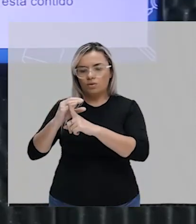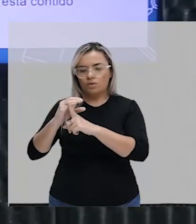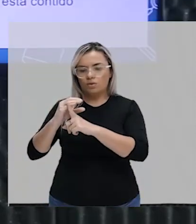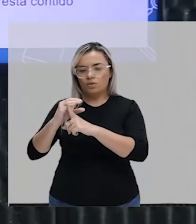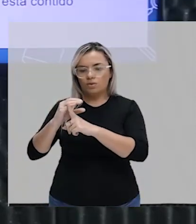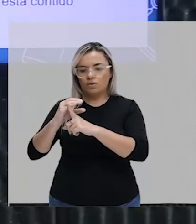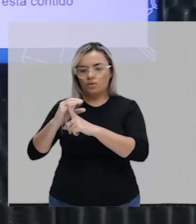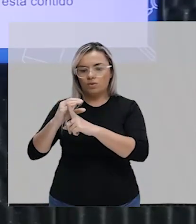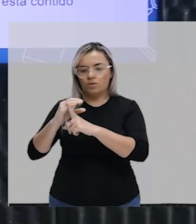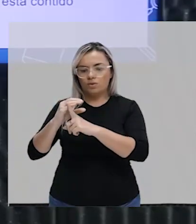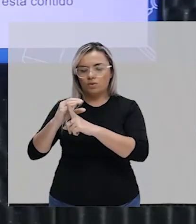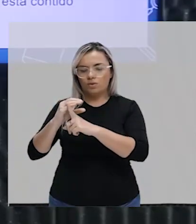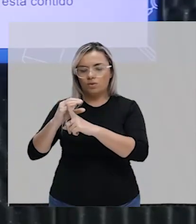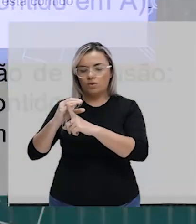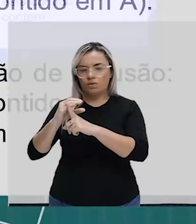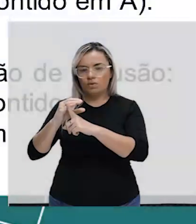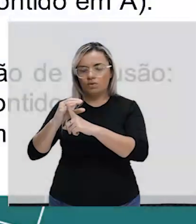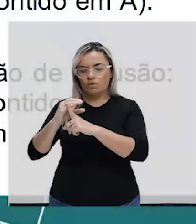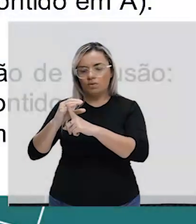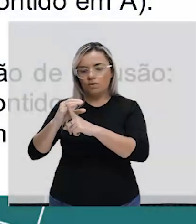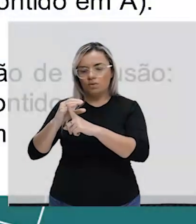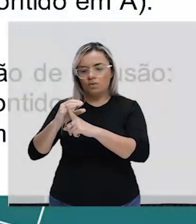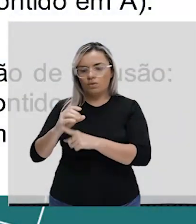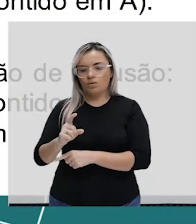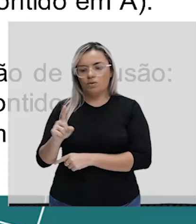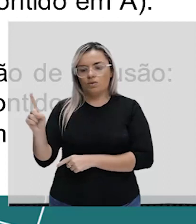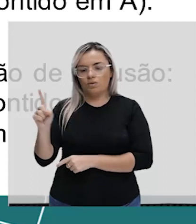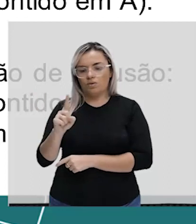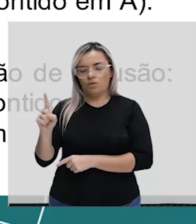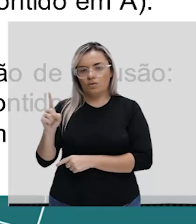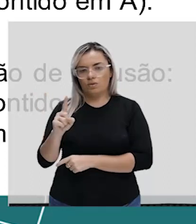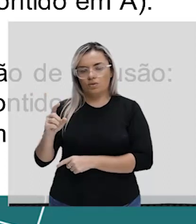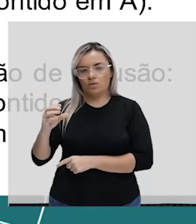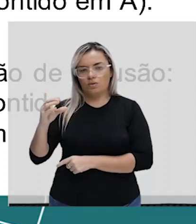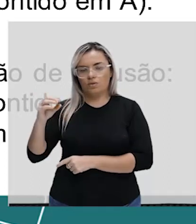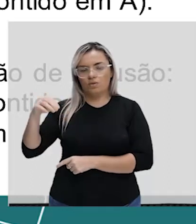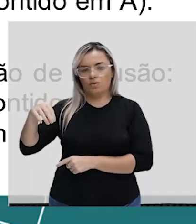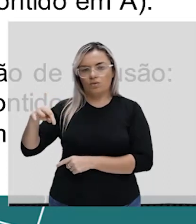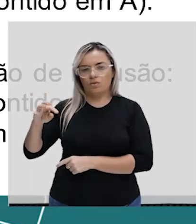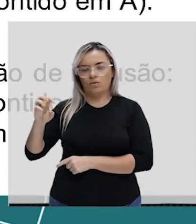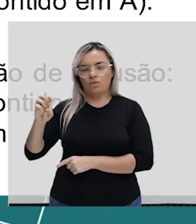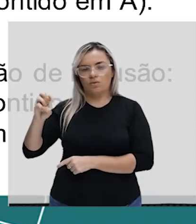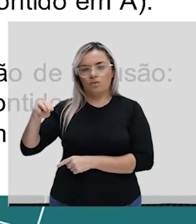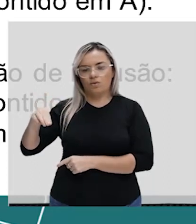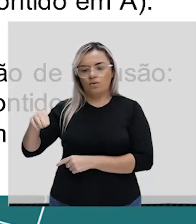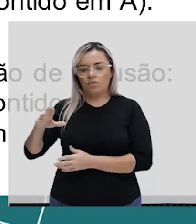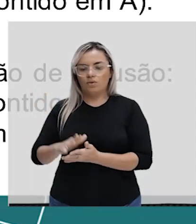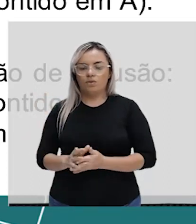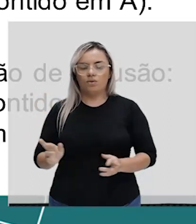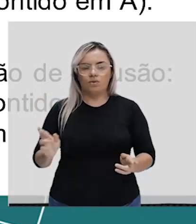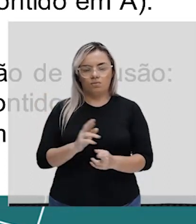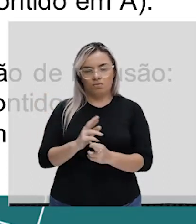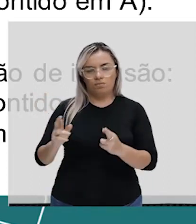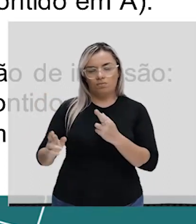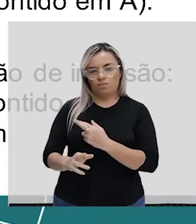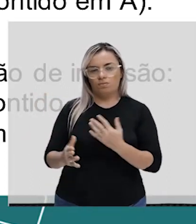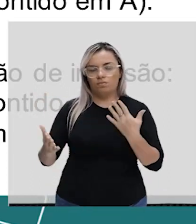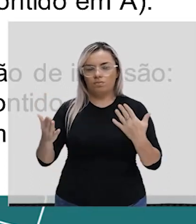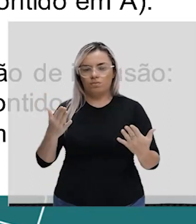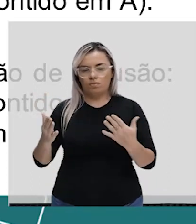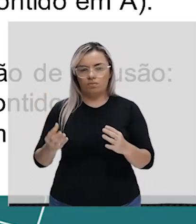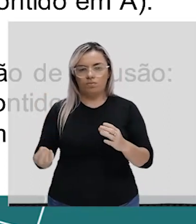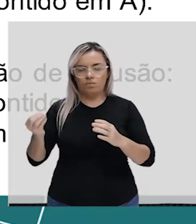invertido, cortado, então, eu vou estar, né, trabalhando com essa relação aqui que é não